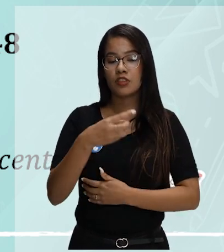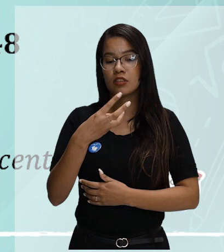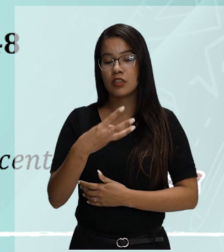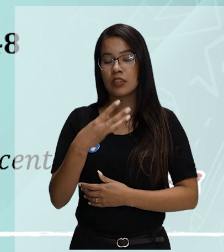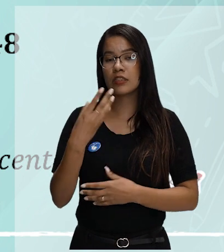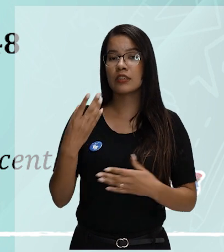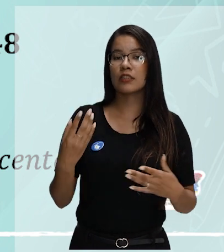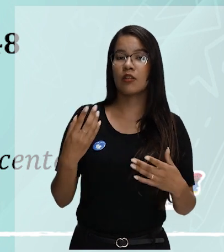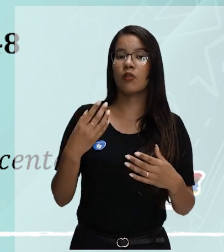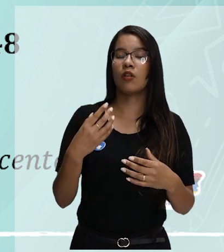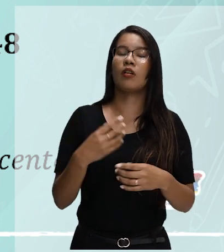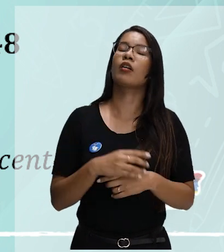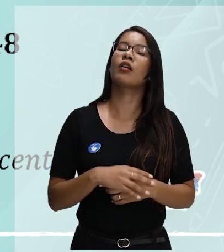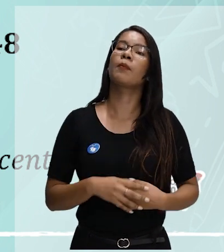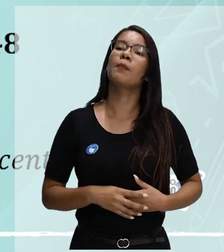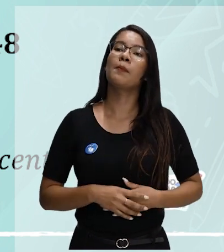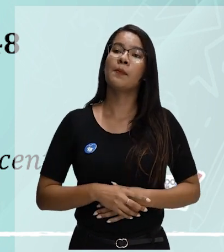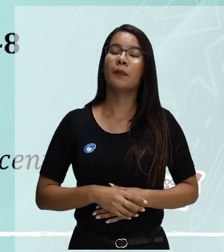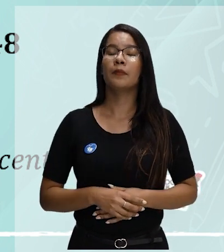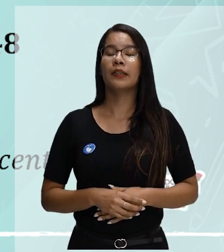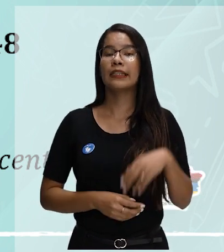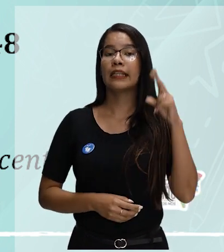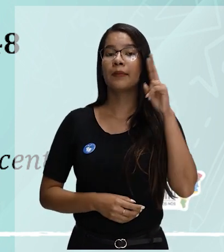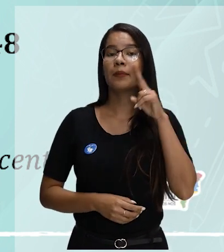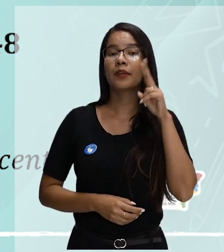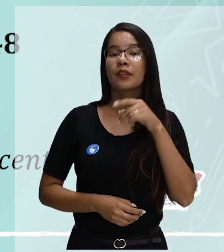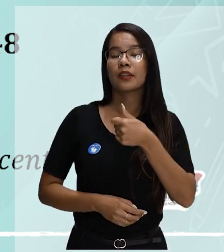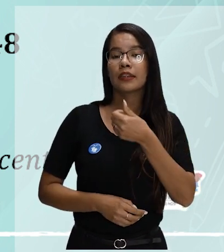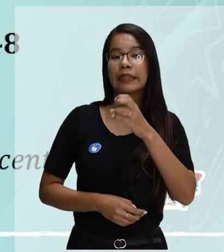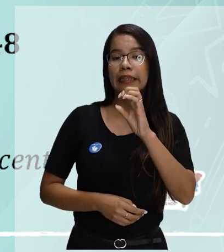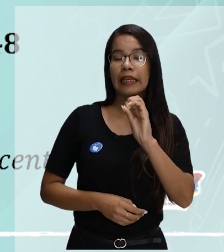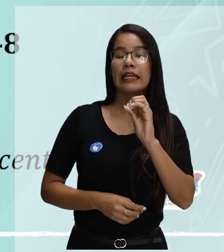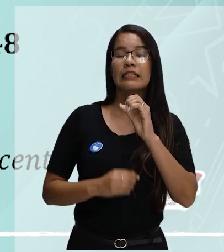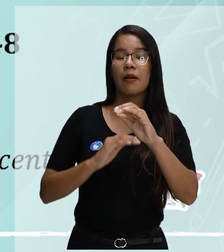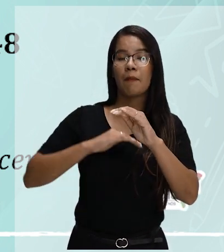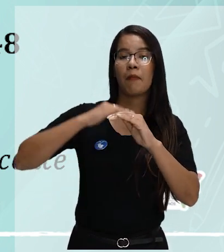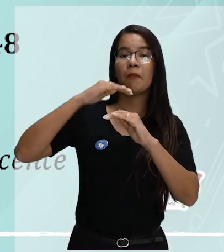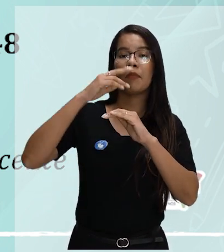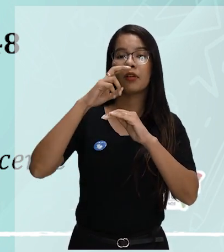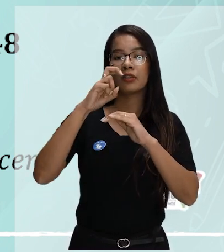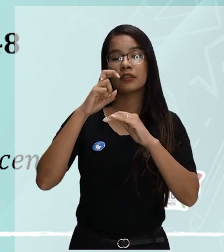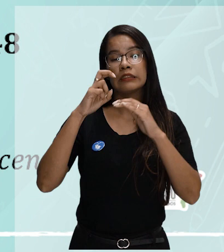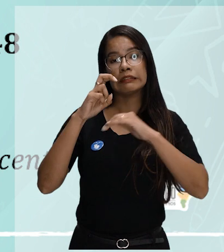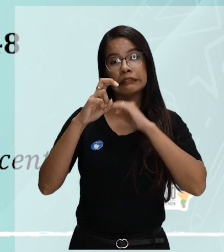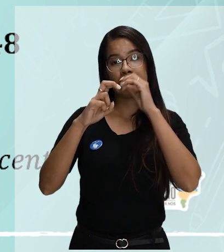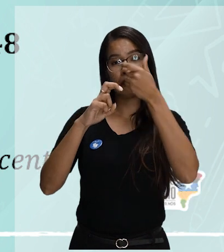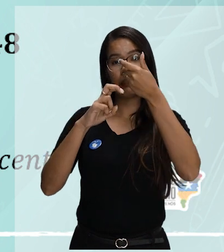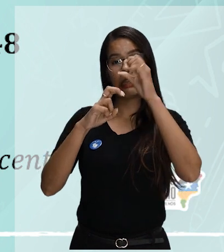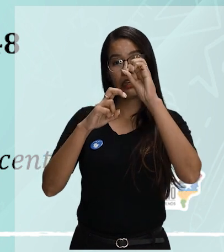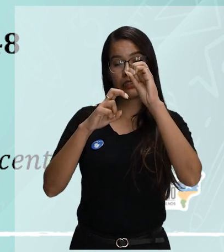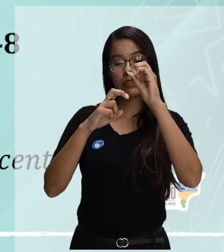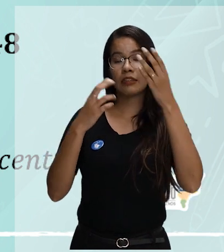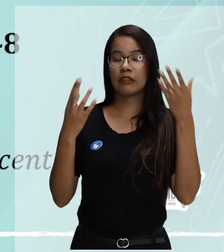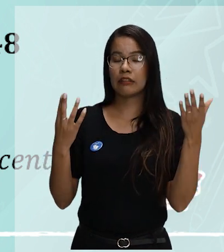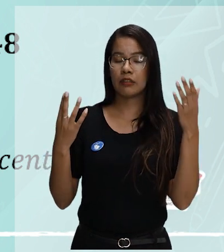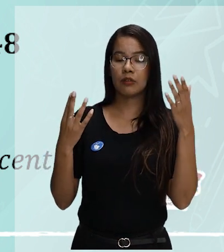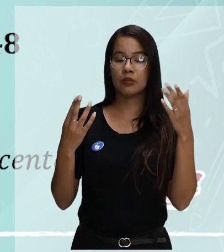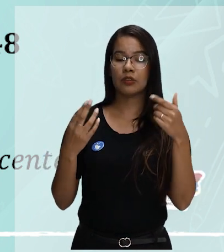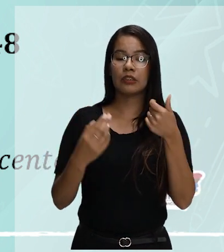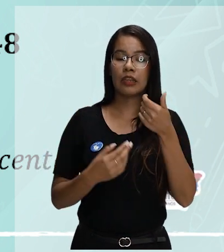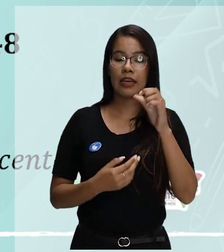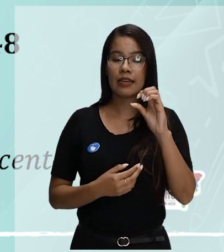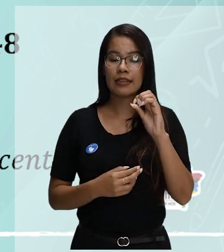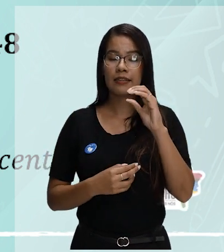a imagem do 10, lembrando que o 10 é maior do que 5, eu encontrei menos 48. Perceba que o 10 é maior